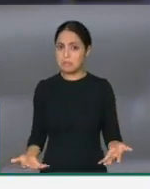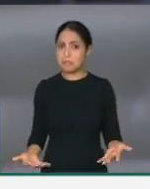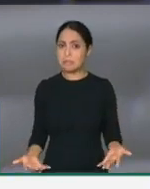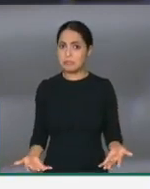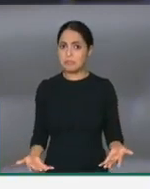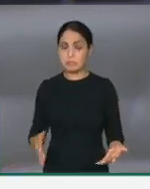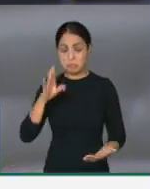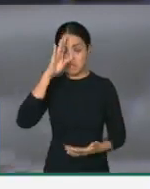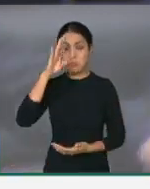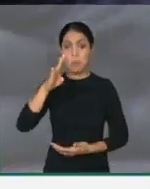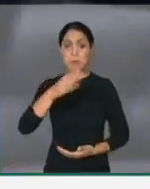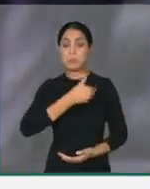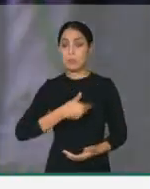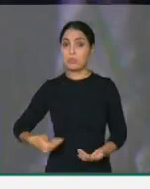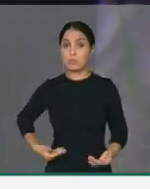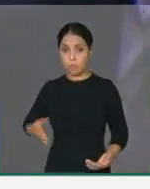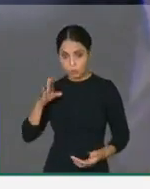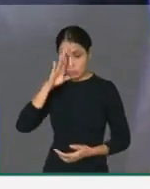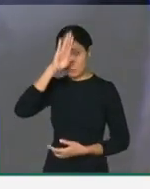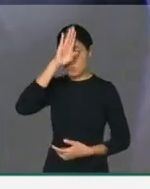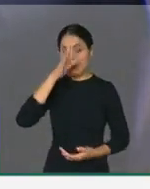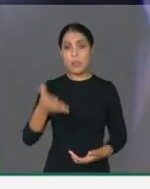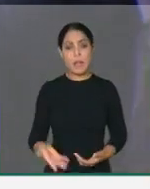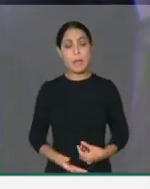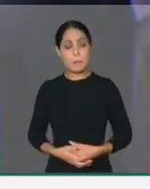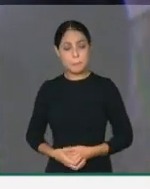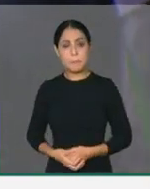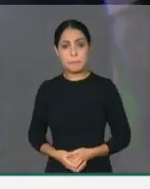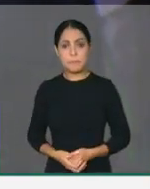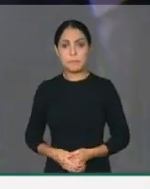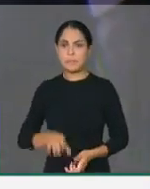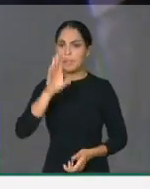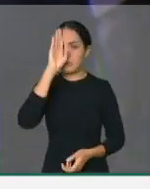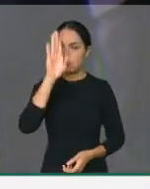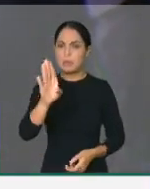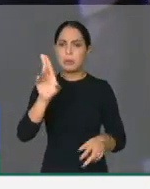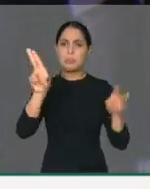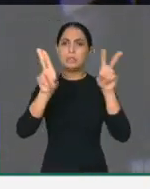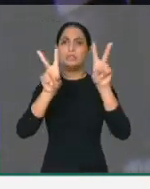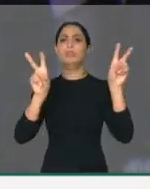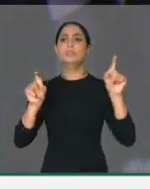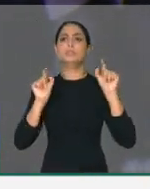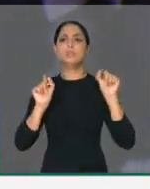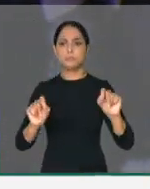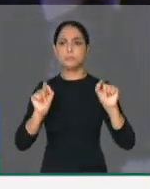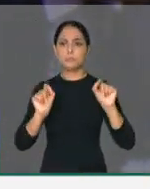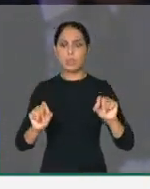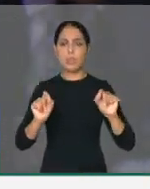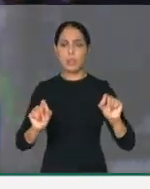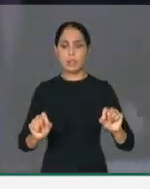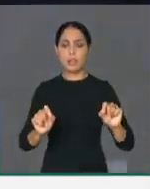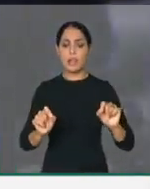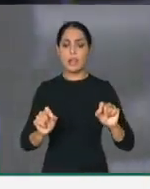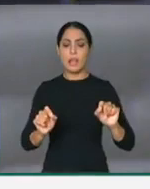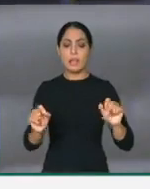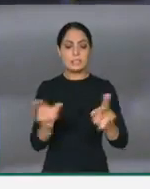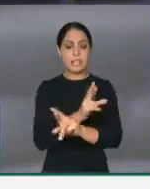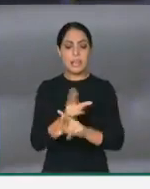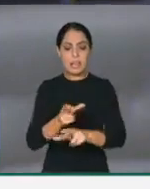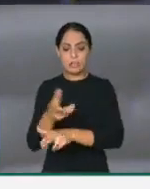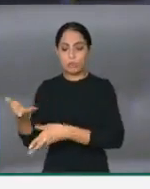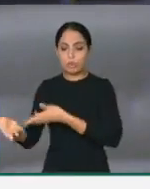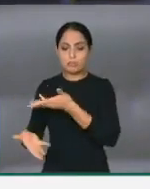ao governo de Jair Bolsonaro, principalmente em relação àquilo que são as relações